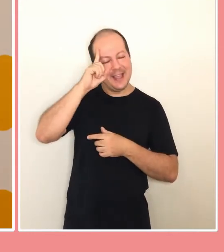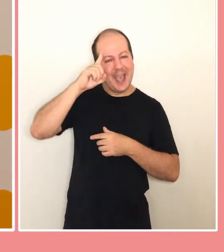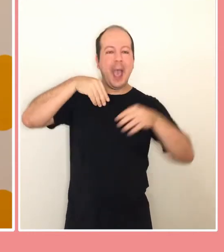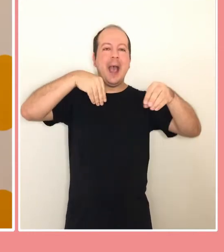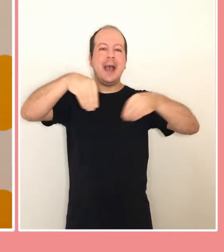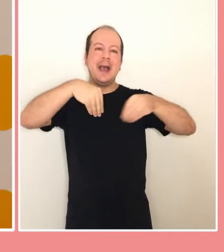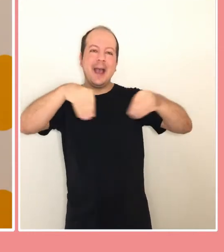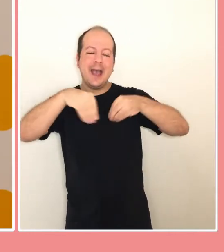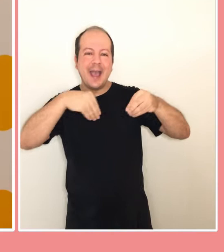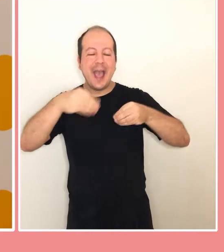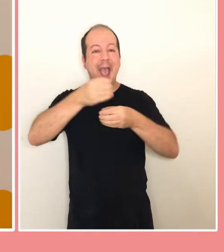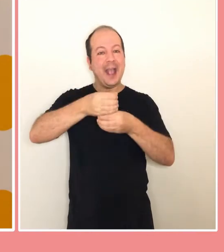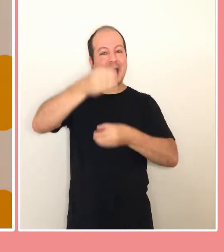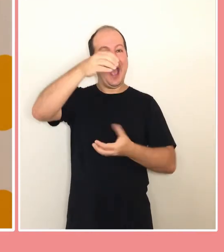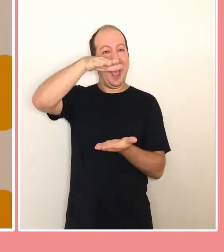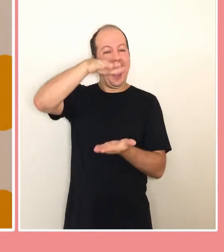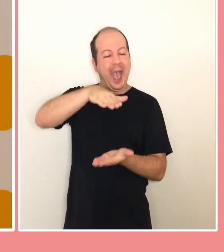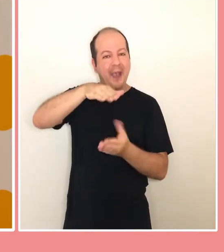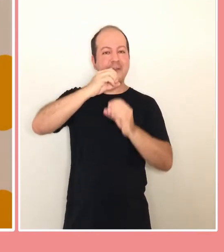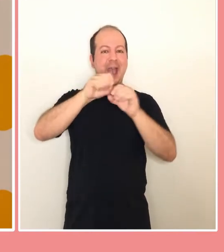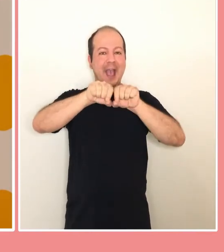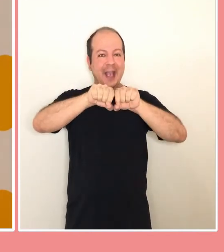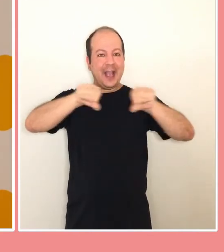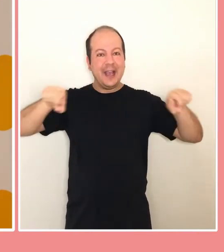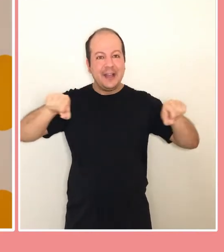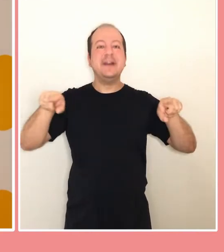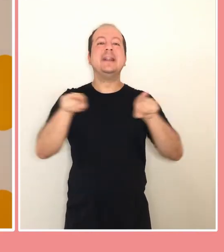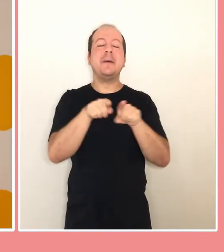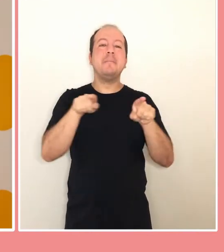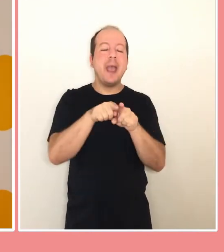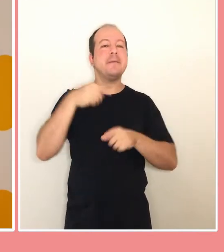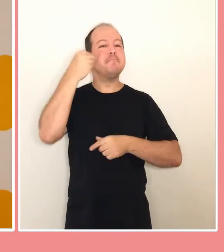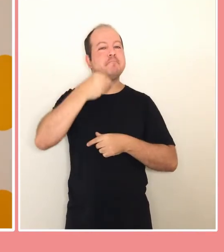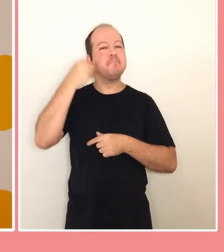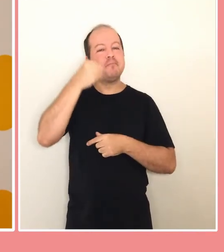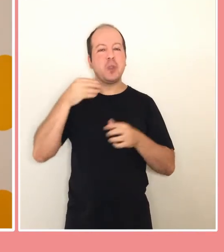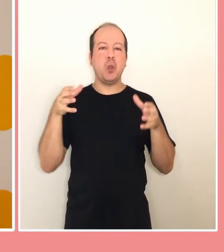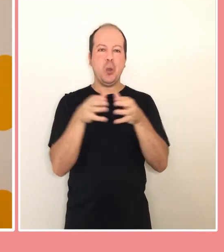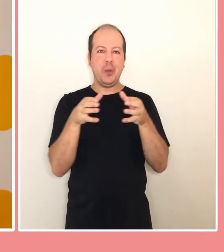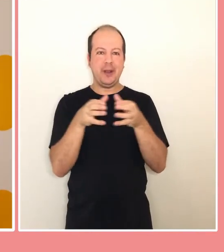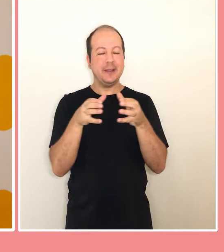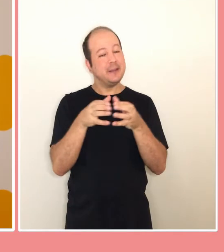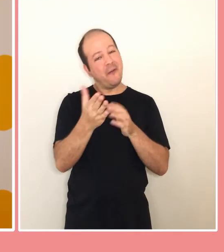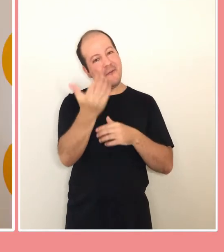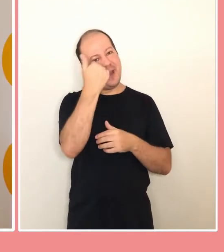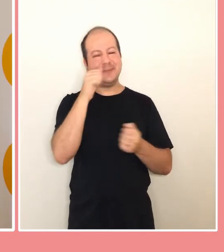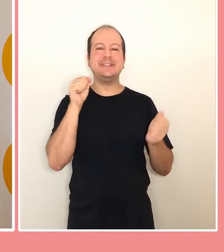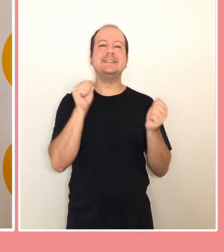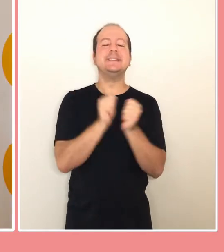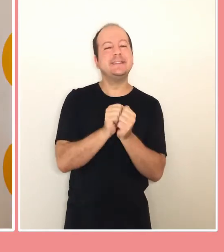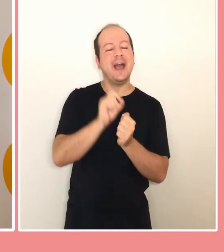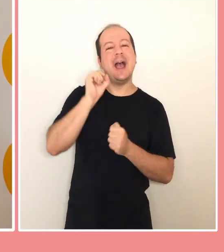plásticos, garrafa PET, canos PVC, o instrumento será experimentado coletivamente. Vamos lá?